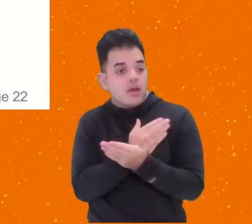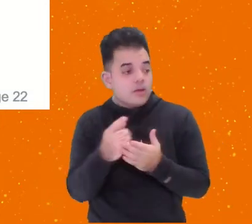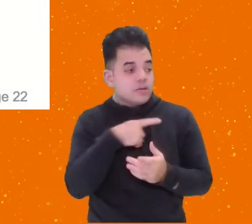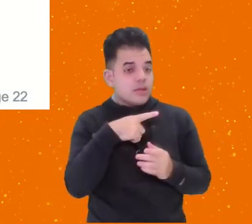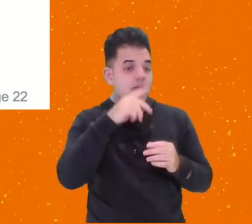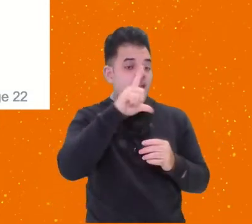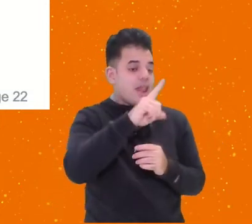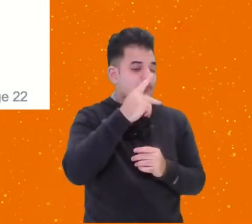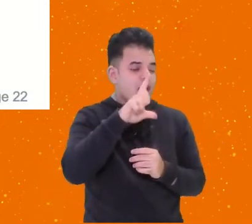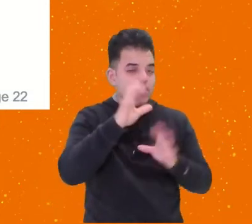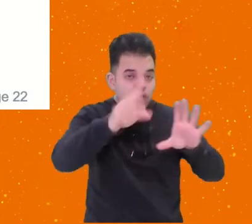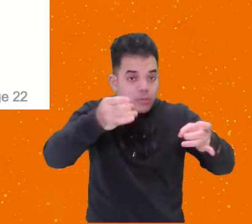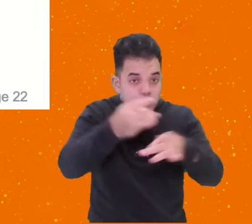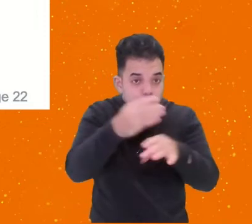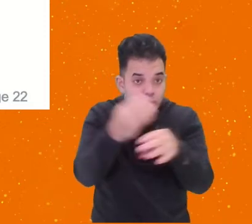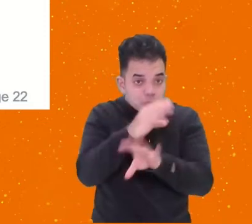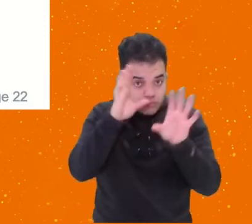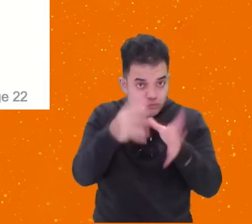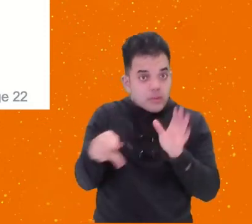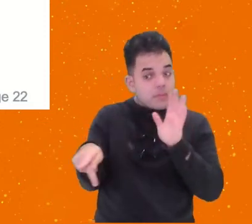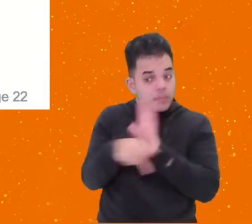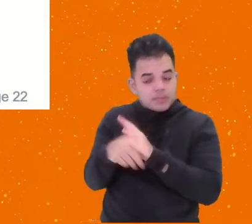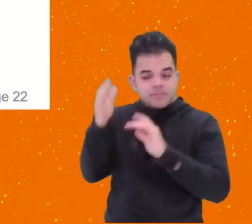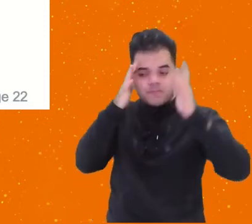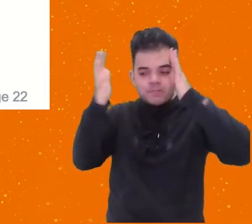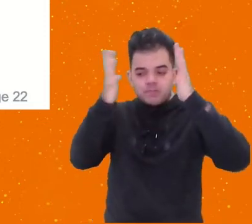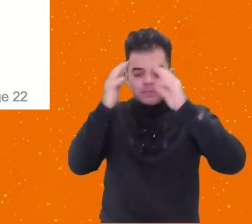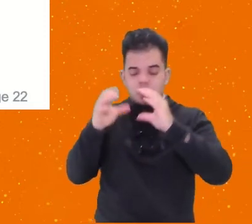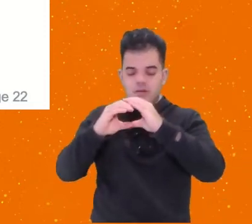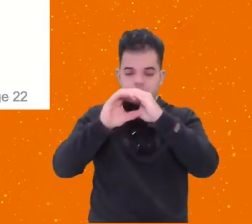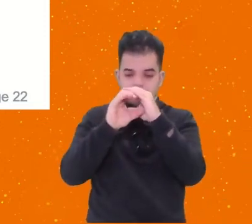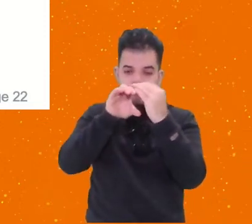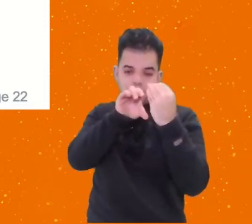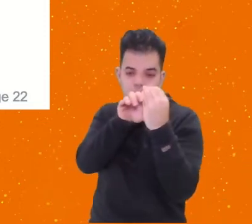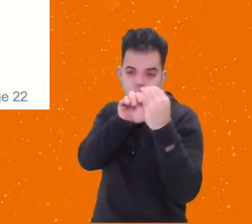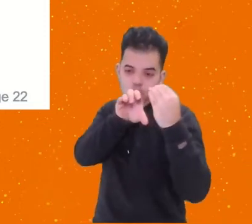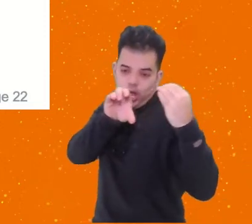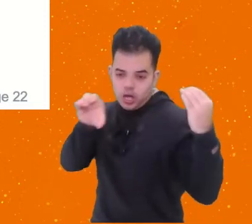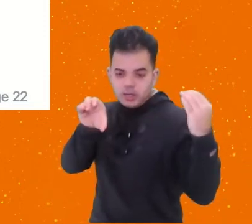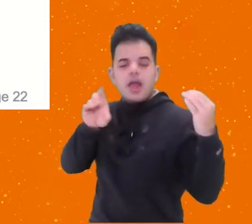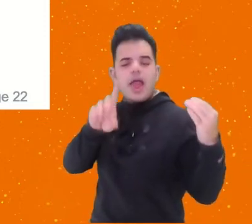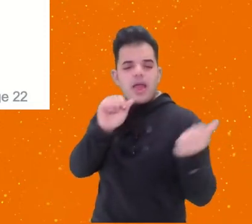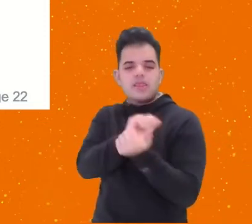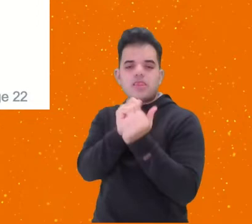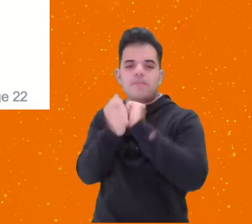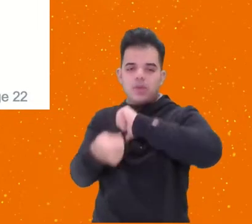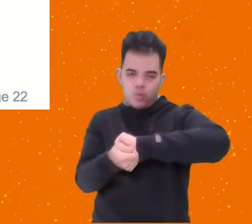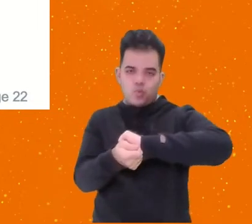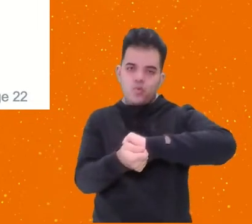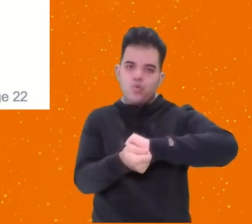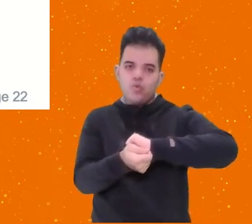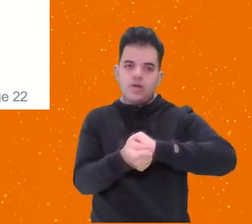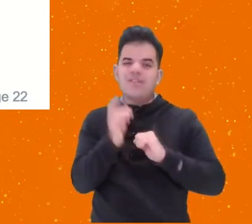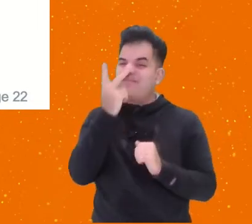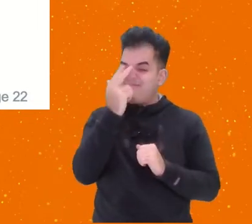câmera, que ele é feito realmente pensando nos sensores maiores, você trabalha aí com adaptador. Mas esse adaptador, sempre eu falo que é um